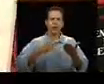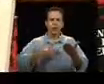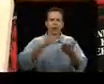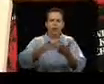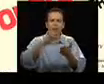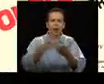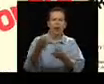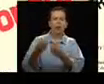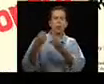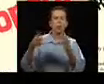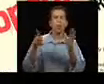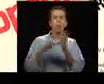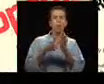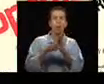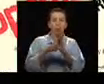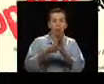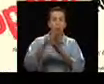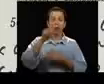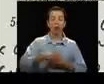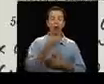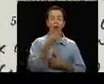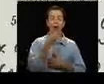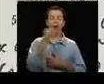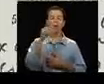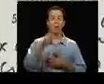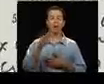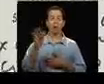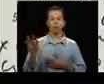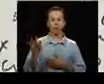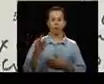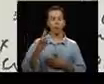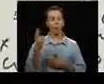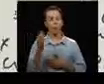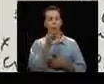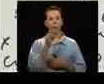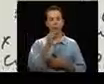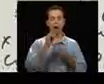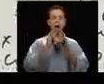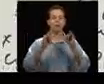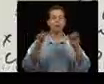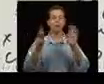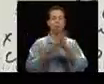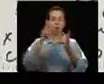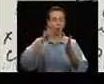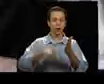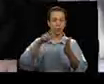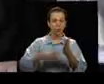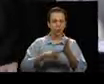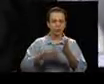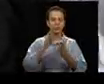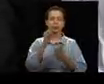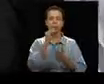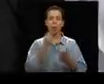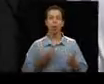livro, me surpreendi com uma série de anotações do próprio Paulo Freire, do punho dele. Ou seja, é bom até avisar